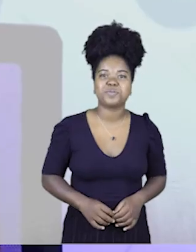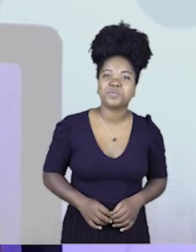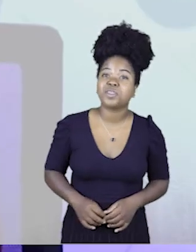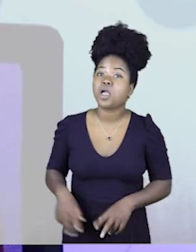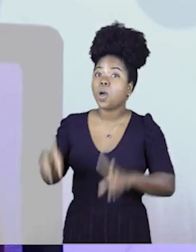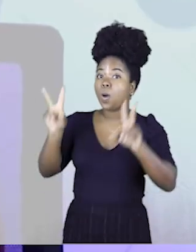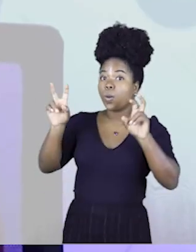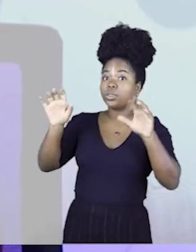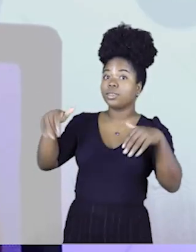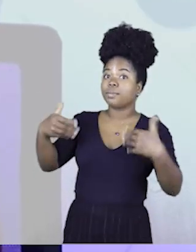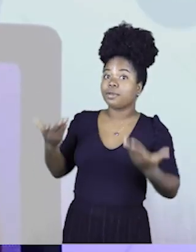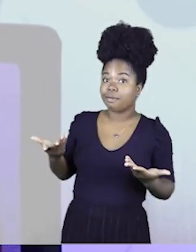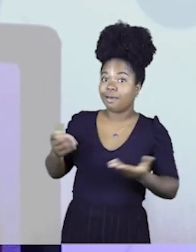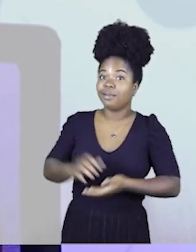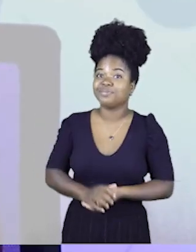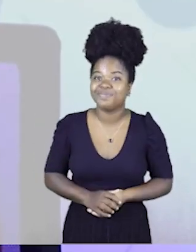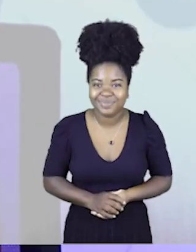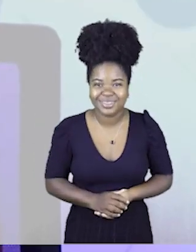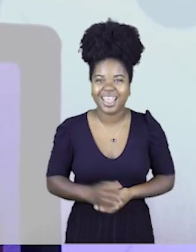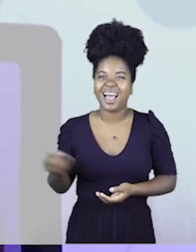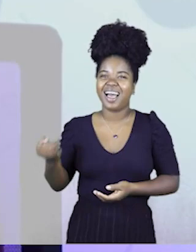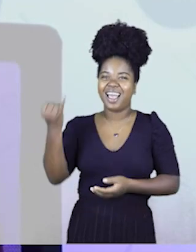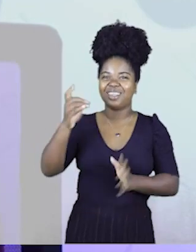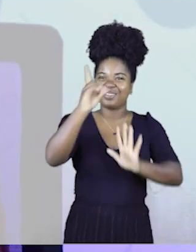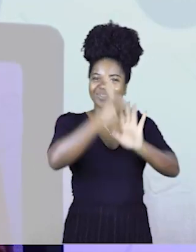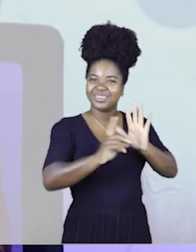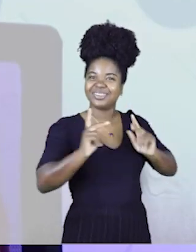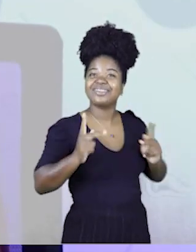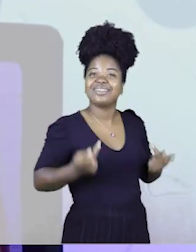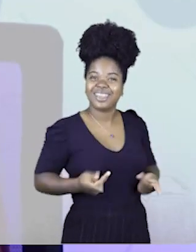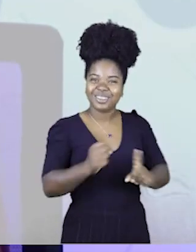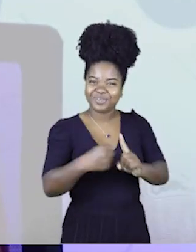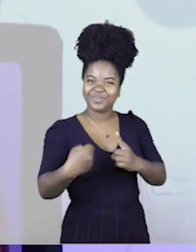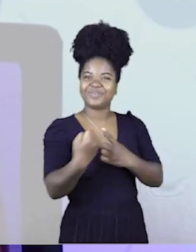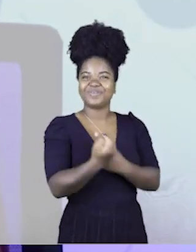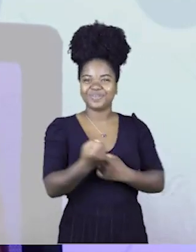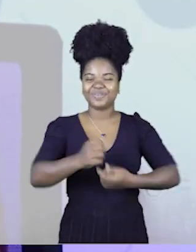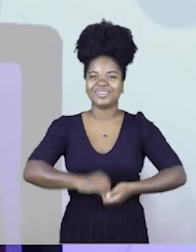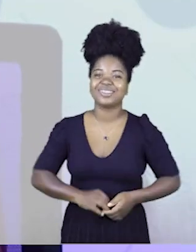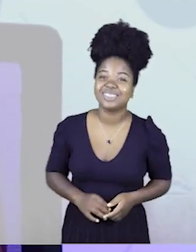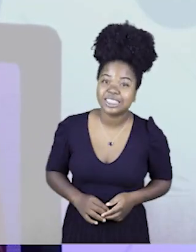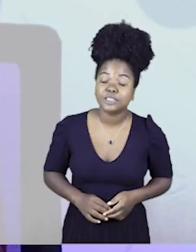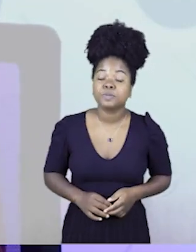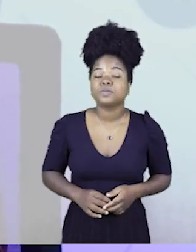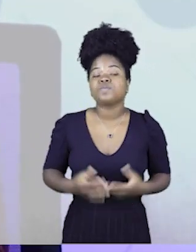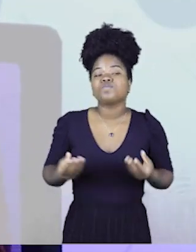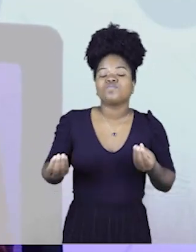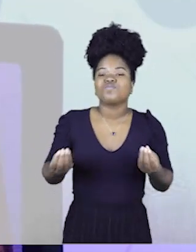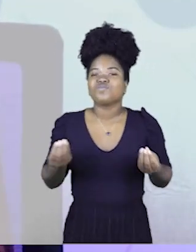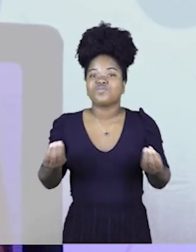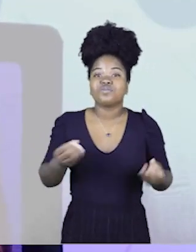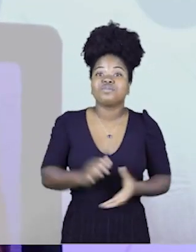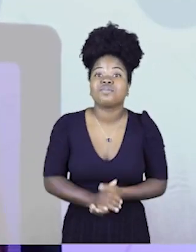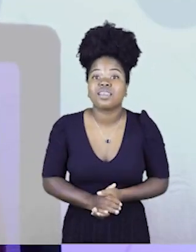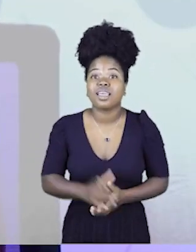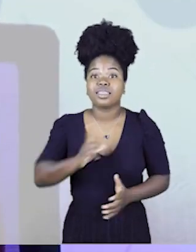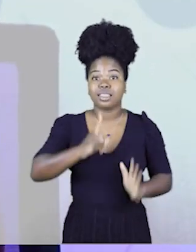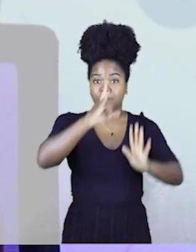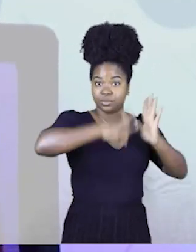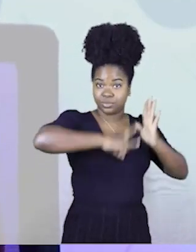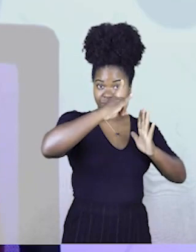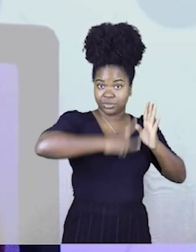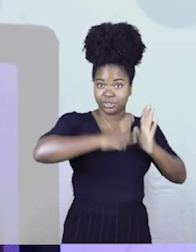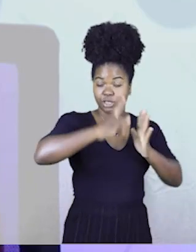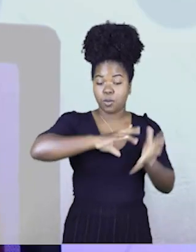O tema de hoje é a importância dos direitos humanos na nossa sociedade. Pessoal, a Declaração Universal dos